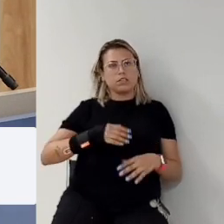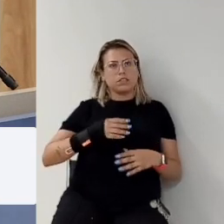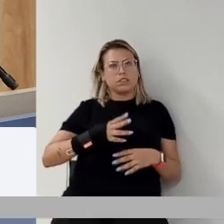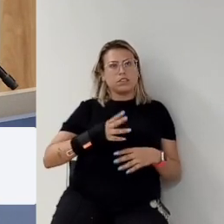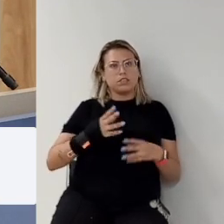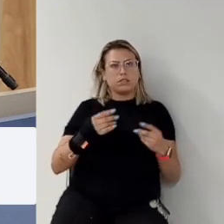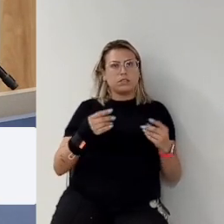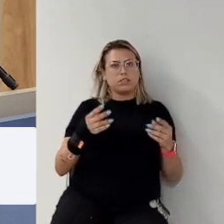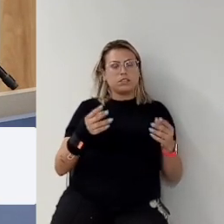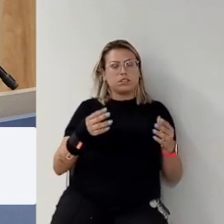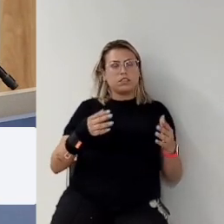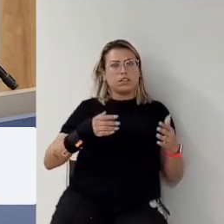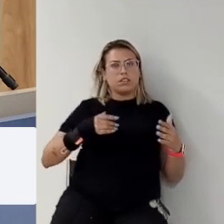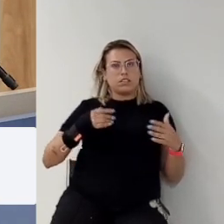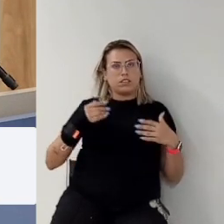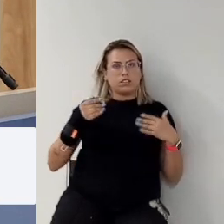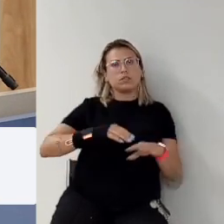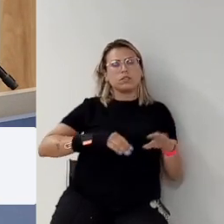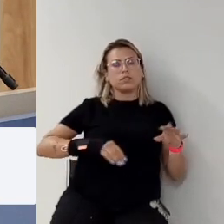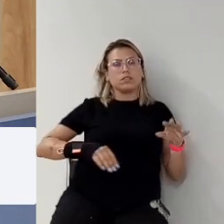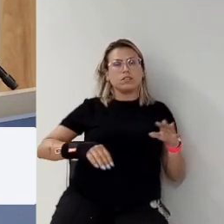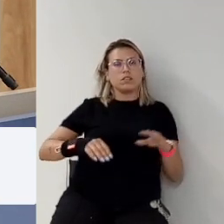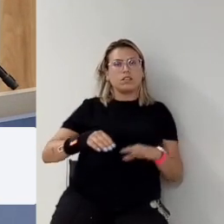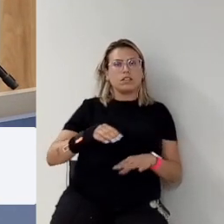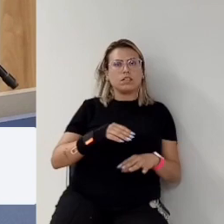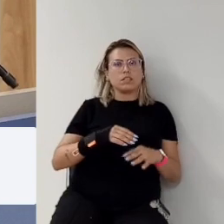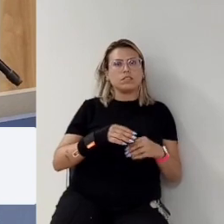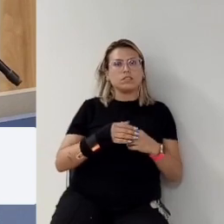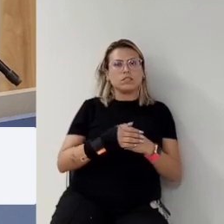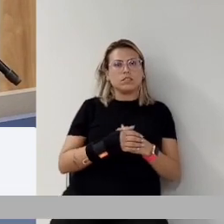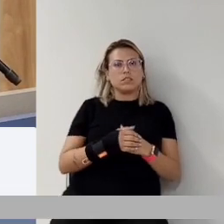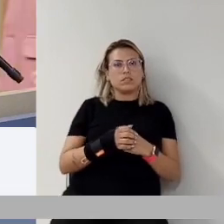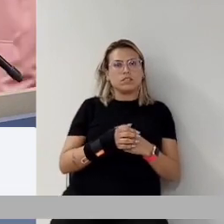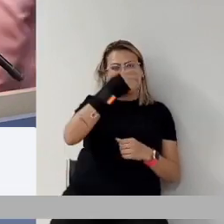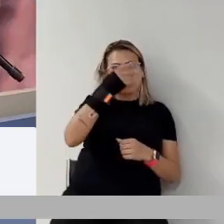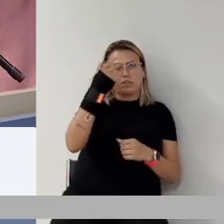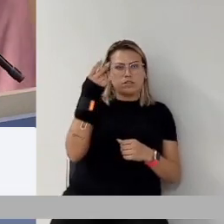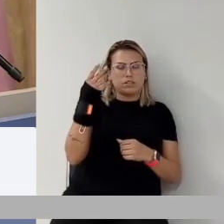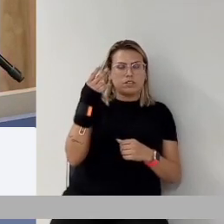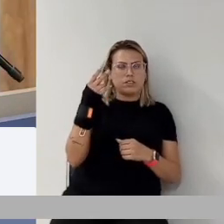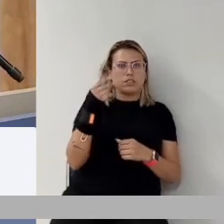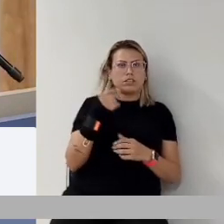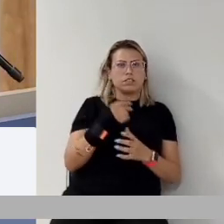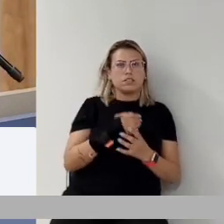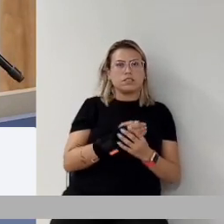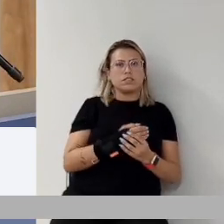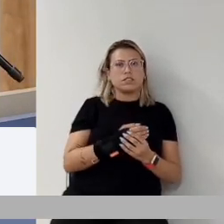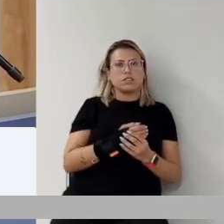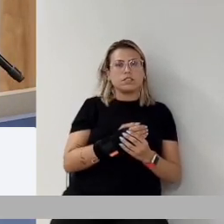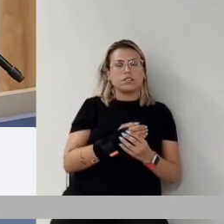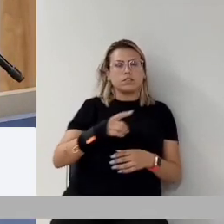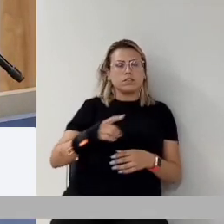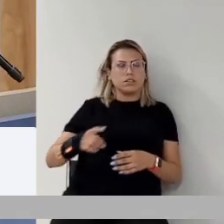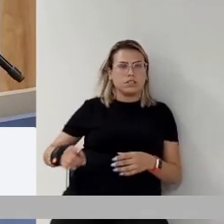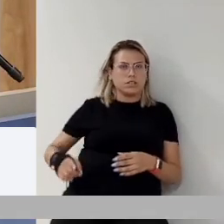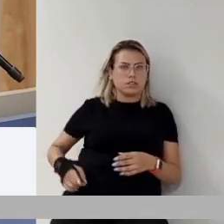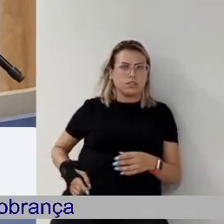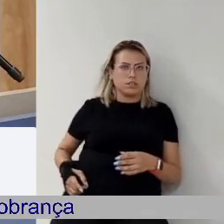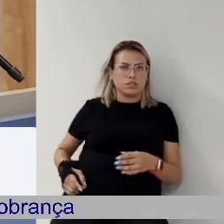muita alegria do cuidado e o zelo do nosso prefeito Dr Hilton nos detalhes na